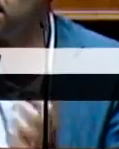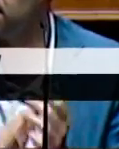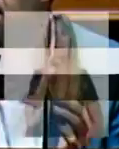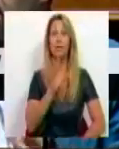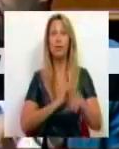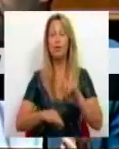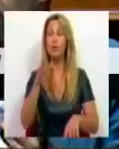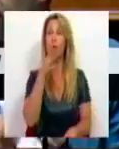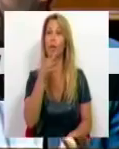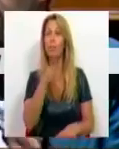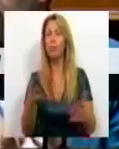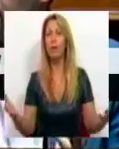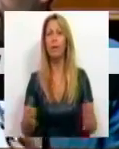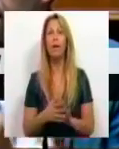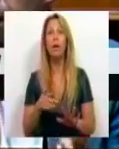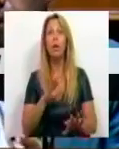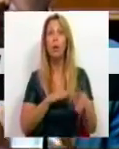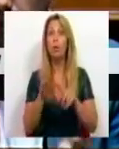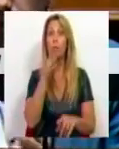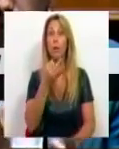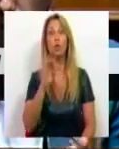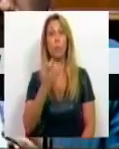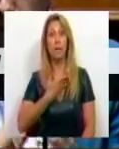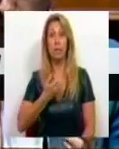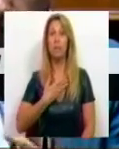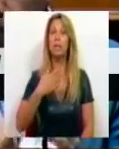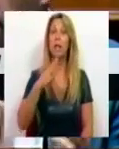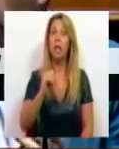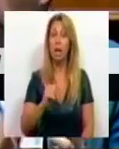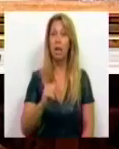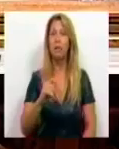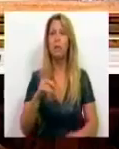Srs. Deputados do PSD e do PS também vale para a Sra. Deputada Mariana Mortágua.